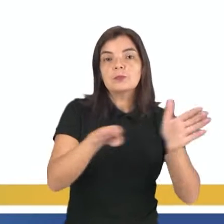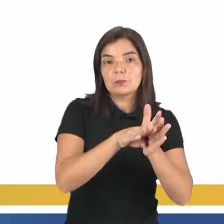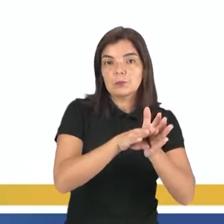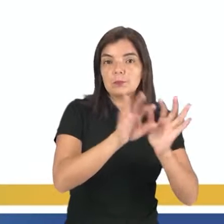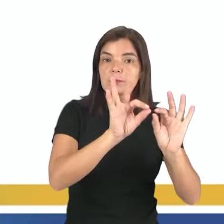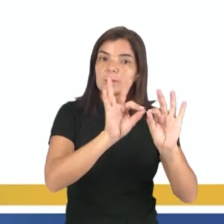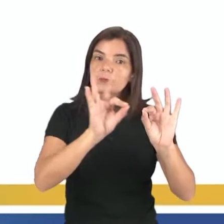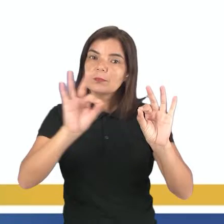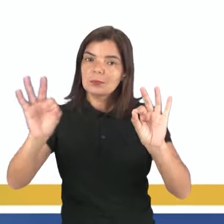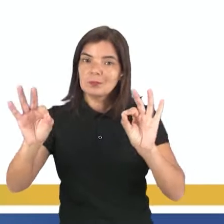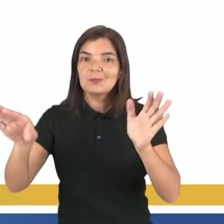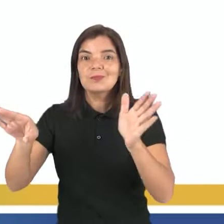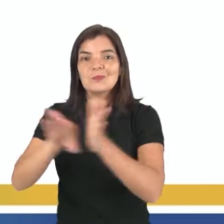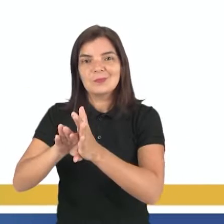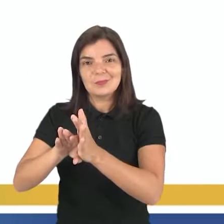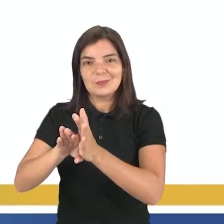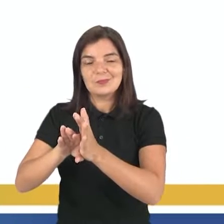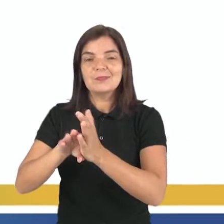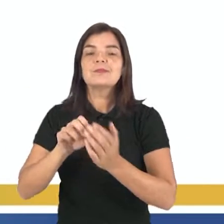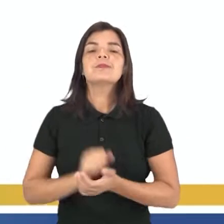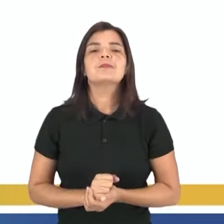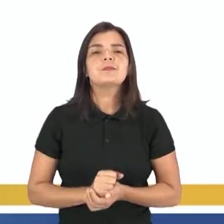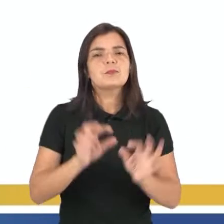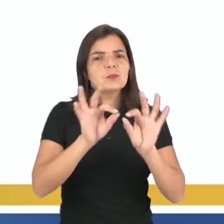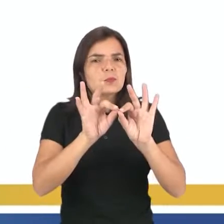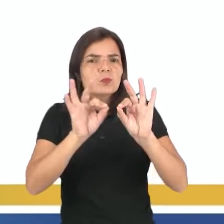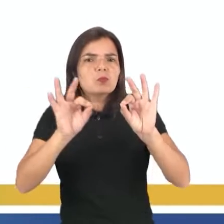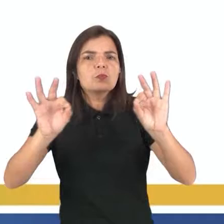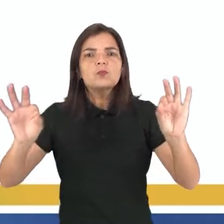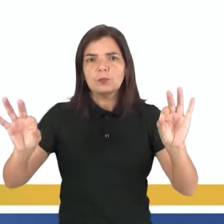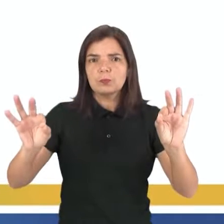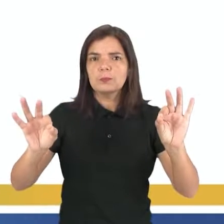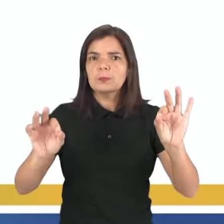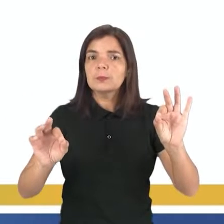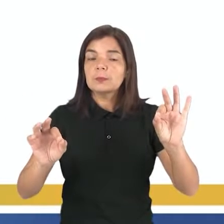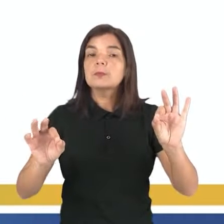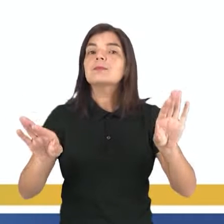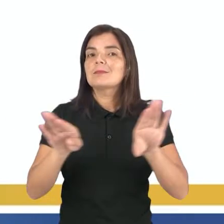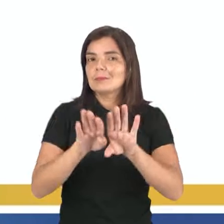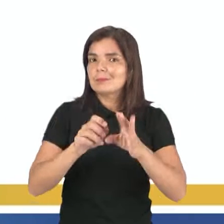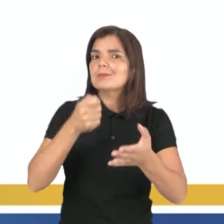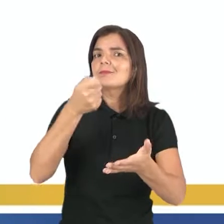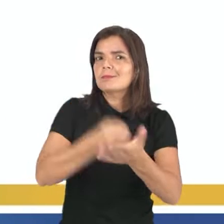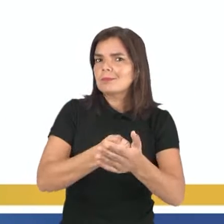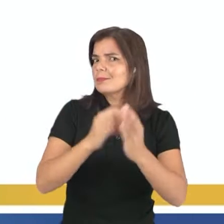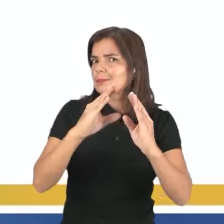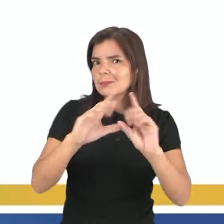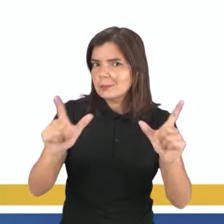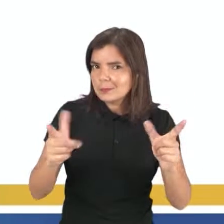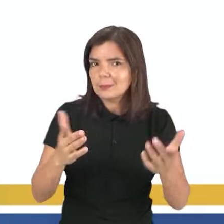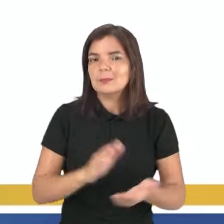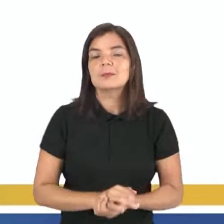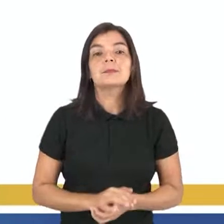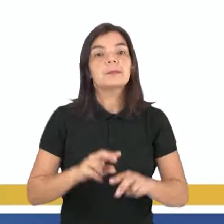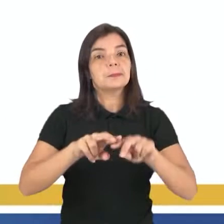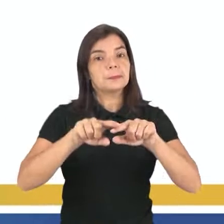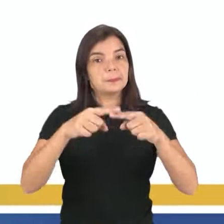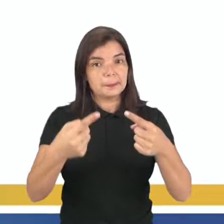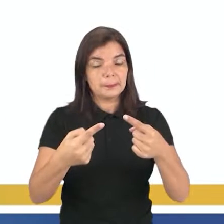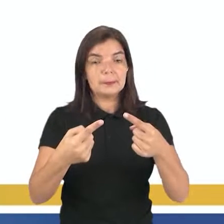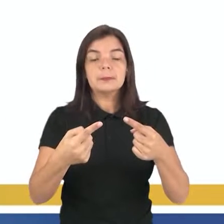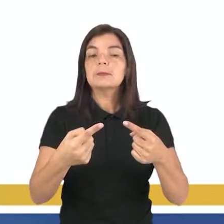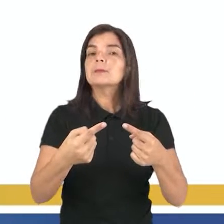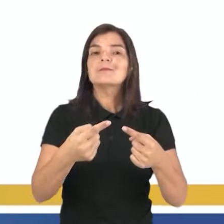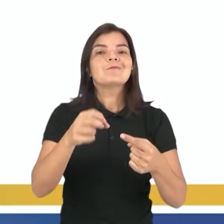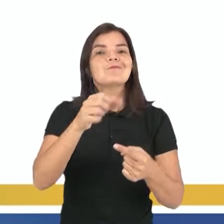o destino do passageiro. Quanto maior é a distância, maior será o valor a ser pago. Isso é óbvio, né, gente? Porém, nesse